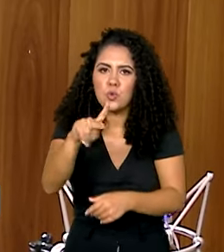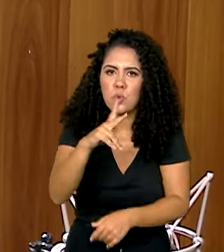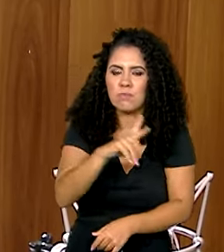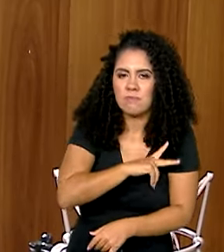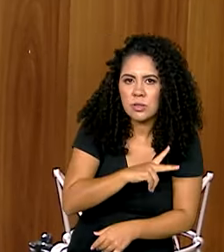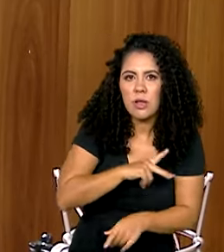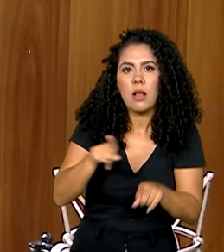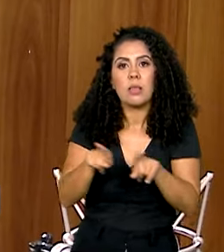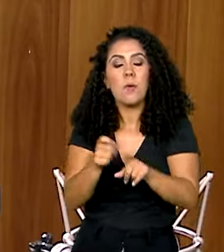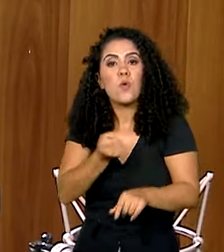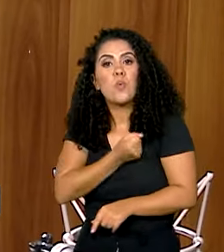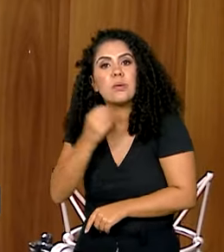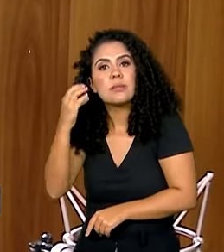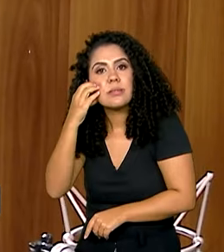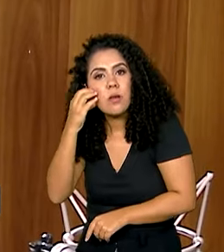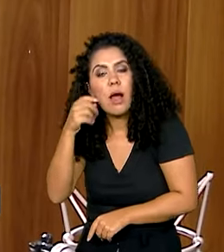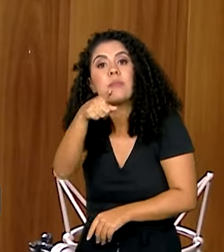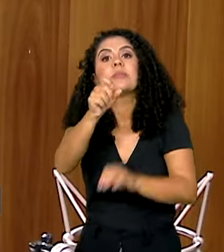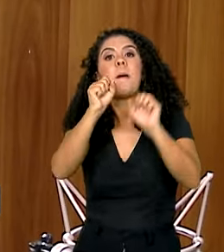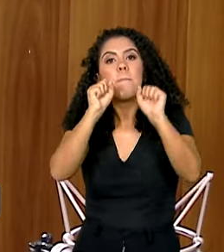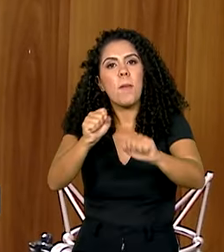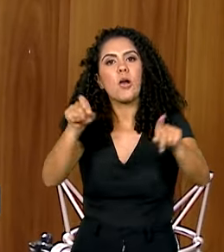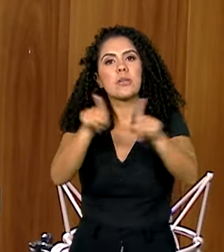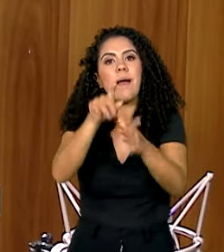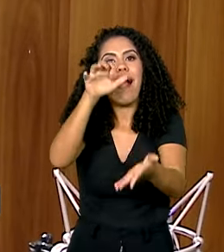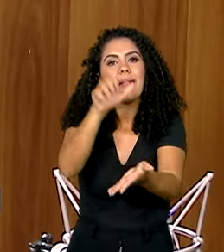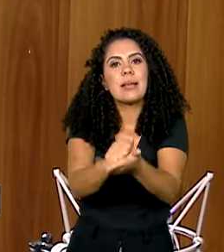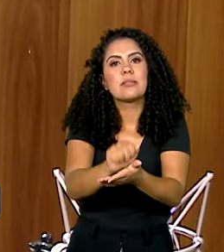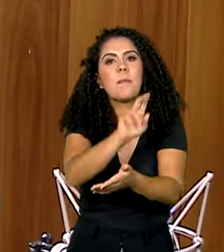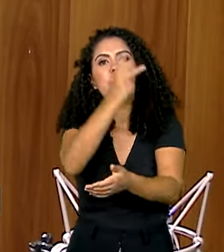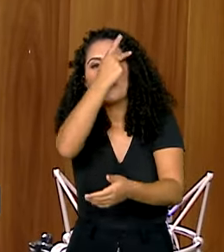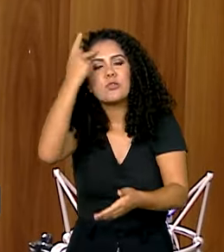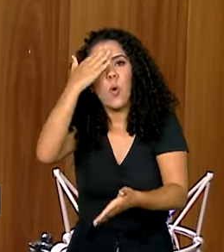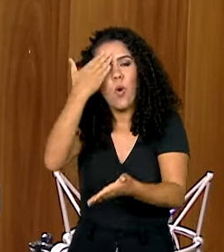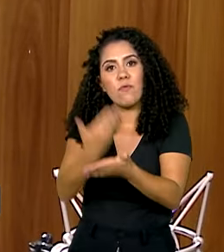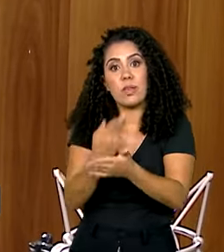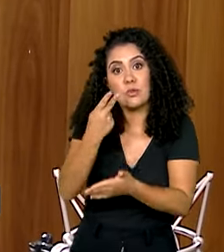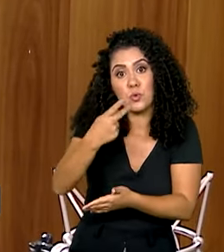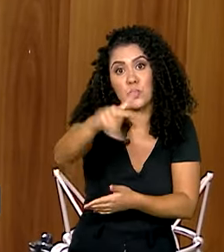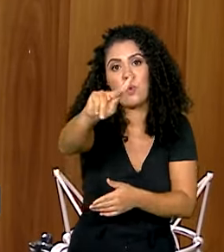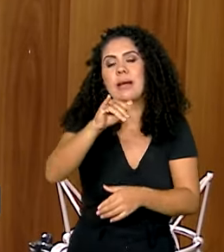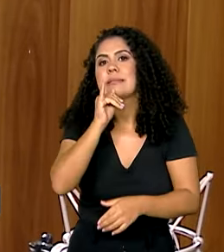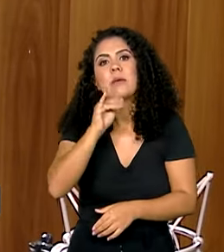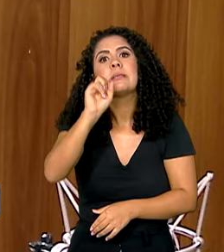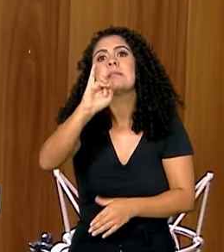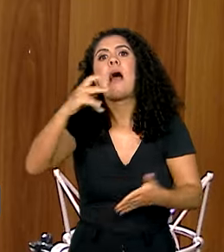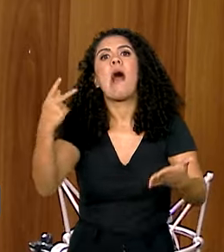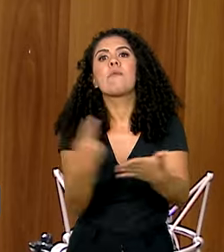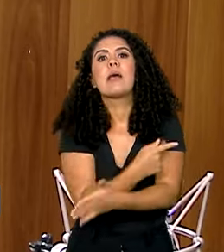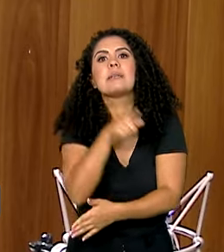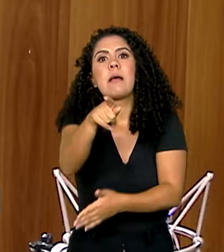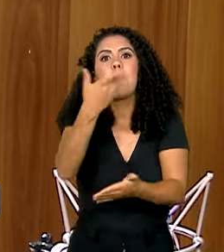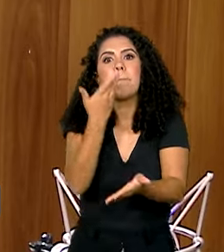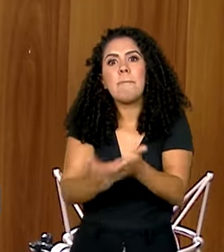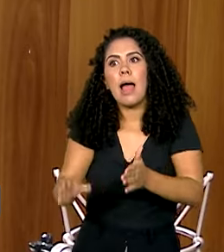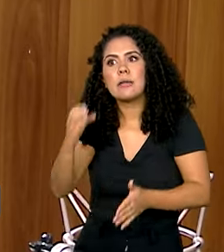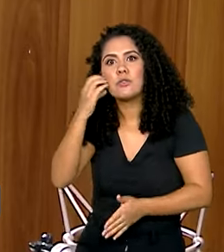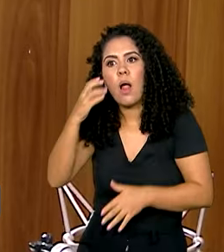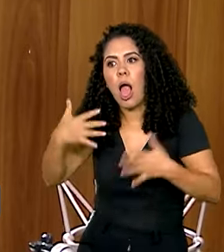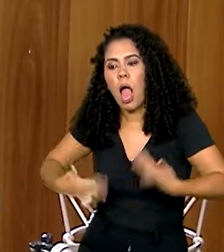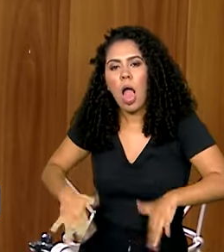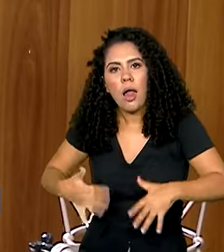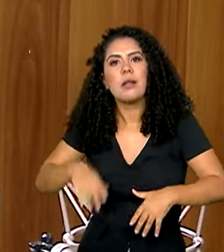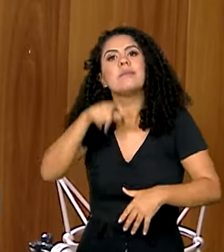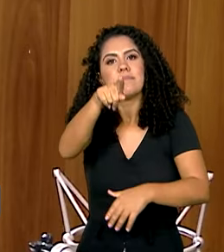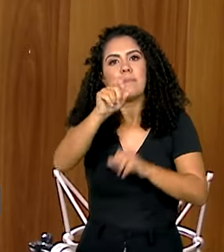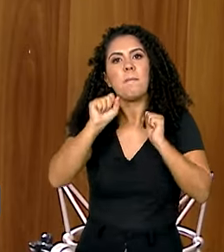se você quiser, você pode cadastrar uma pessoa de confiança. Por quê? Porque se você perder o celular, como é que você vai bloquear? Você pode fazer